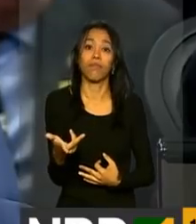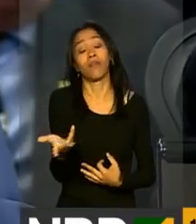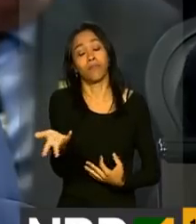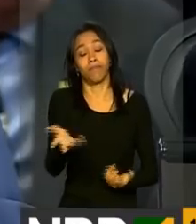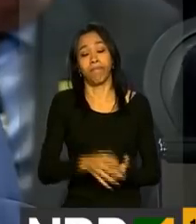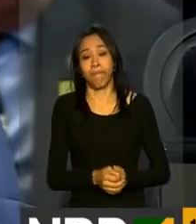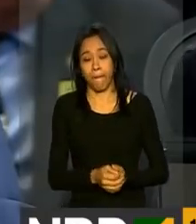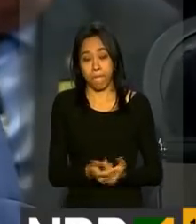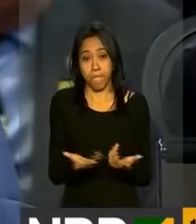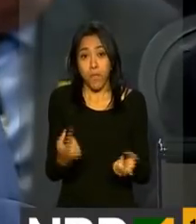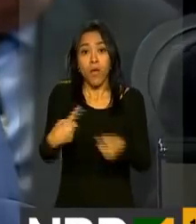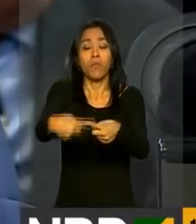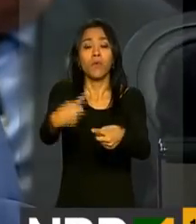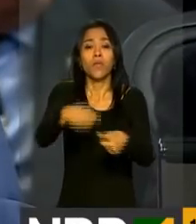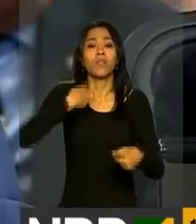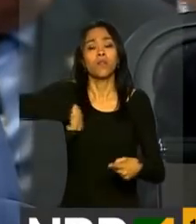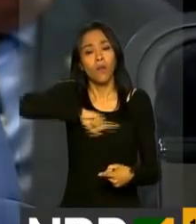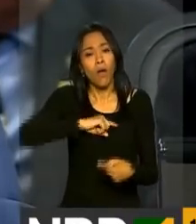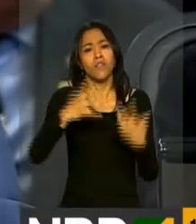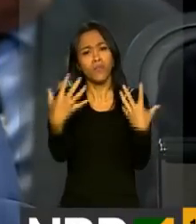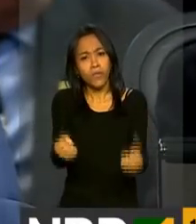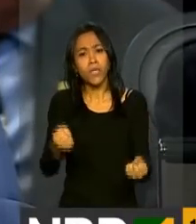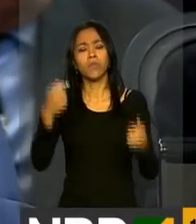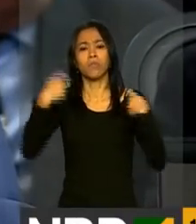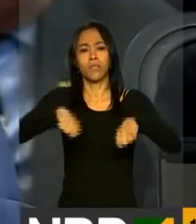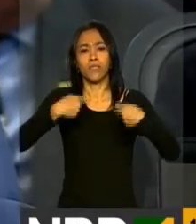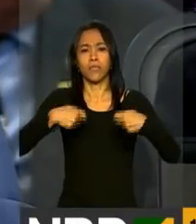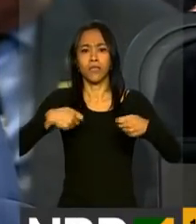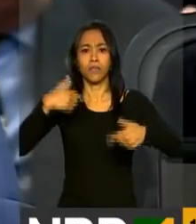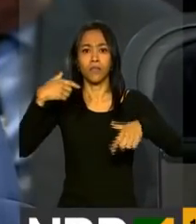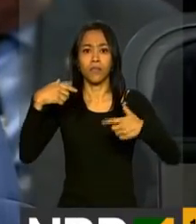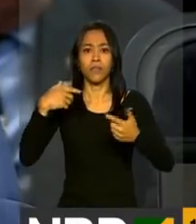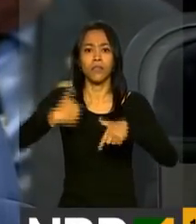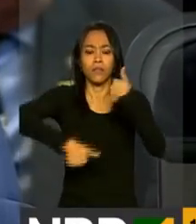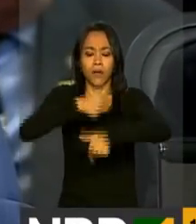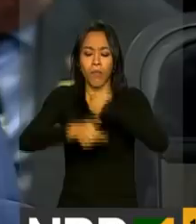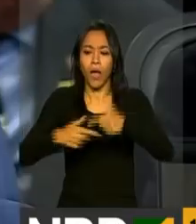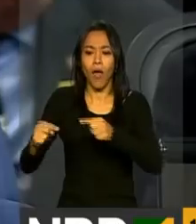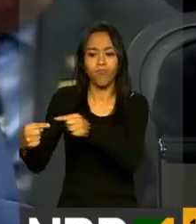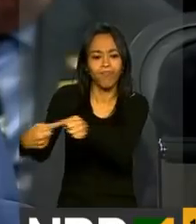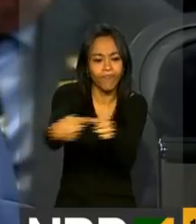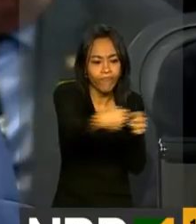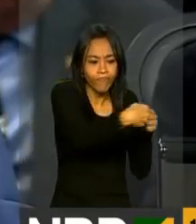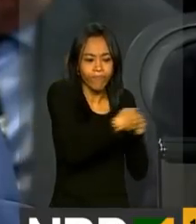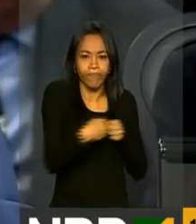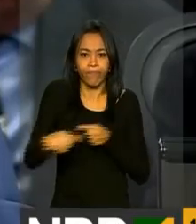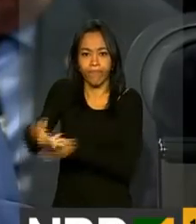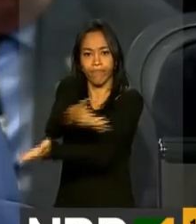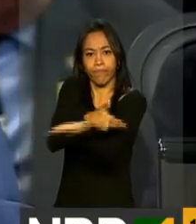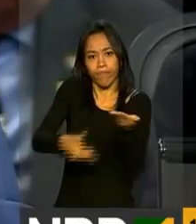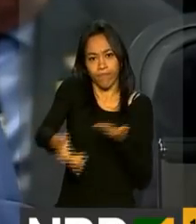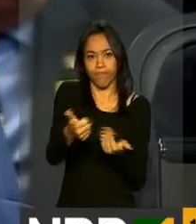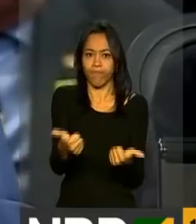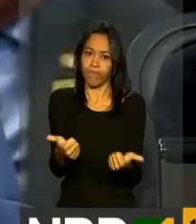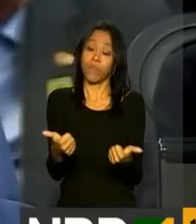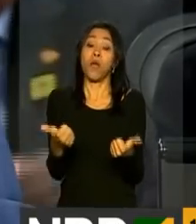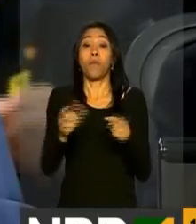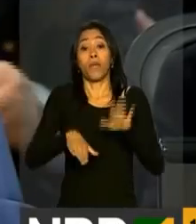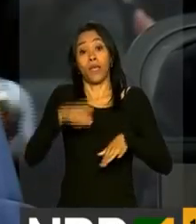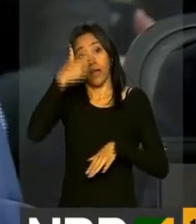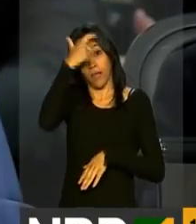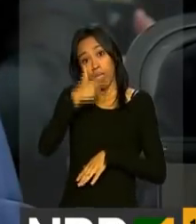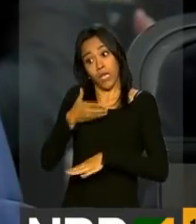é porque nós vamos precisar muito dessa ação conjugada que muitas e muitas vezes o presidente o o o interventor